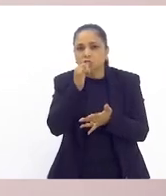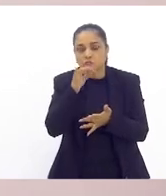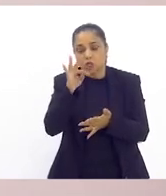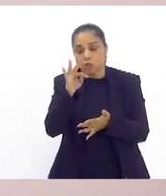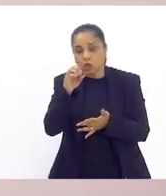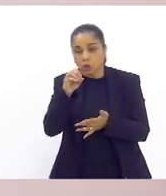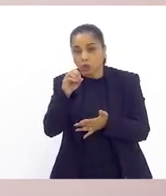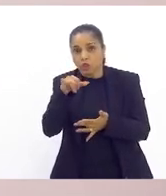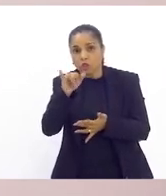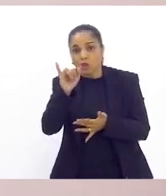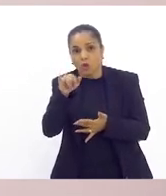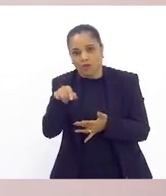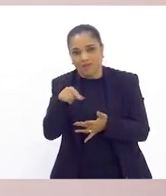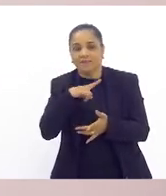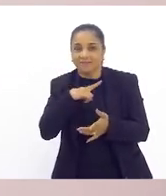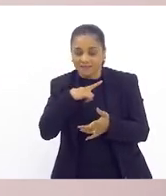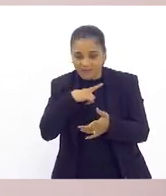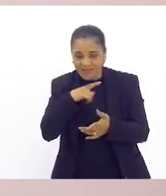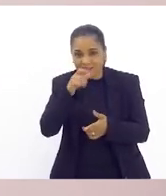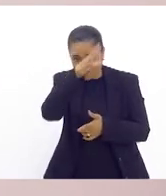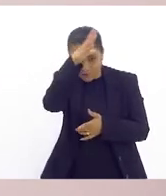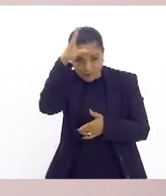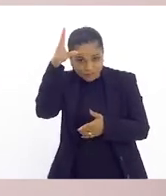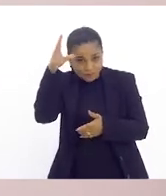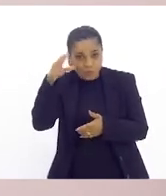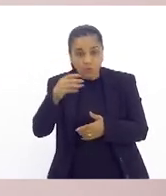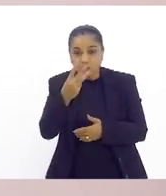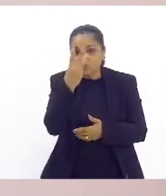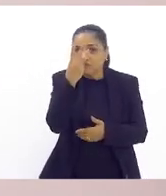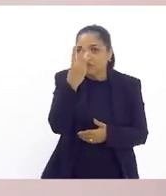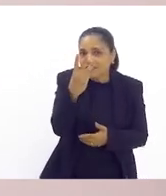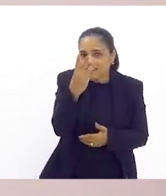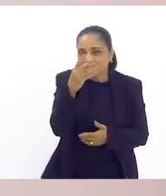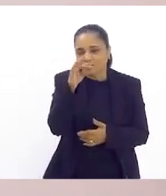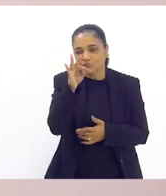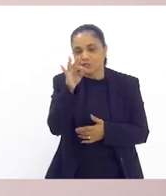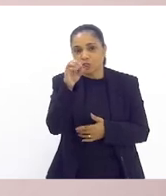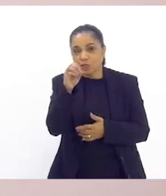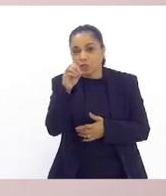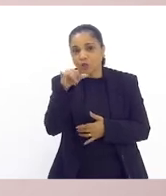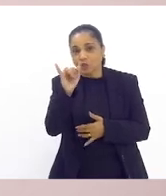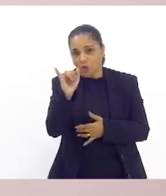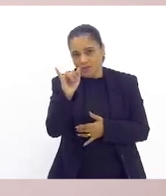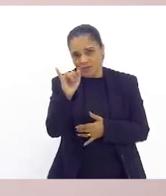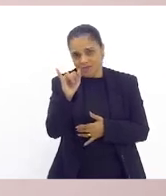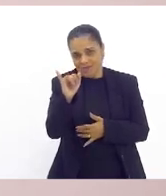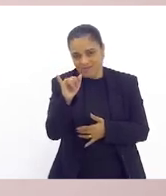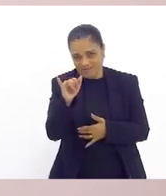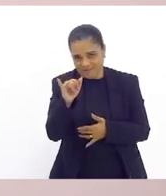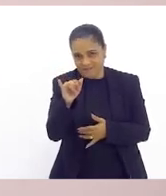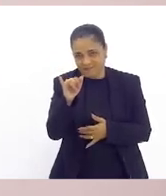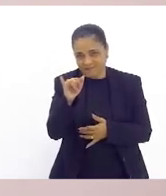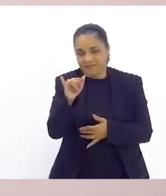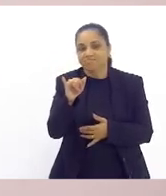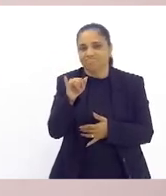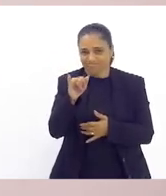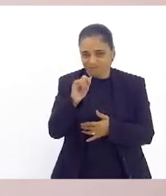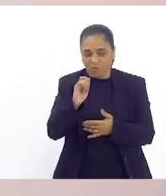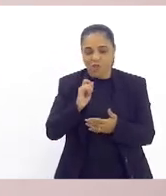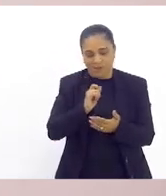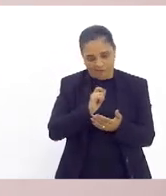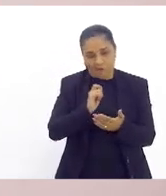Deputado com mais de três Toys muito Muita cobrança indevida no nosso município